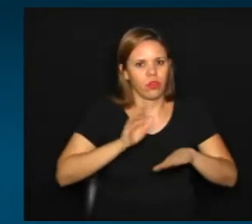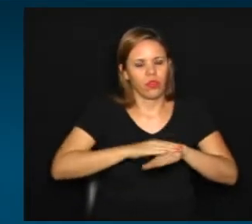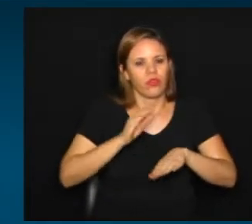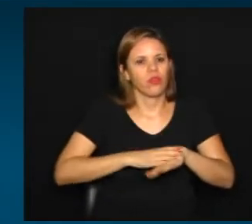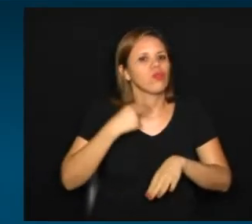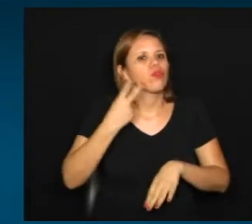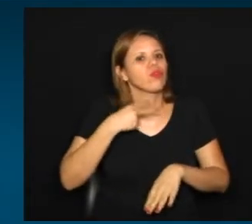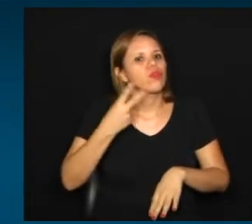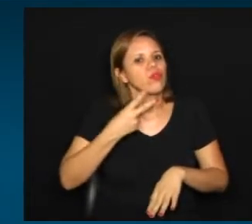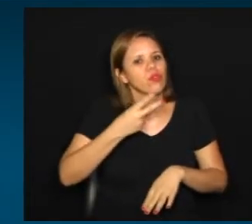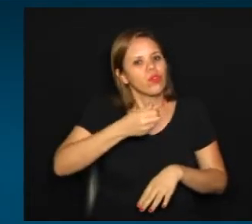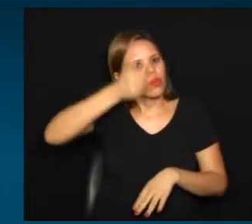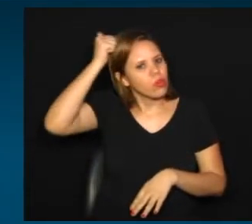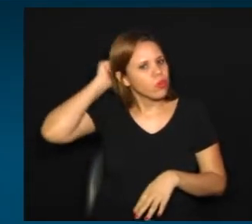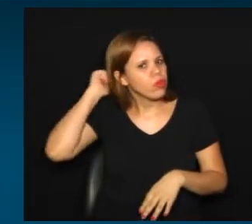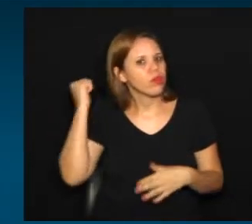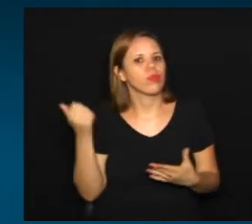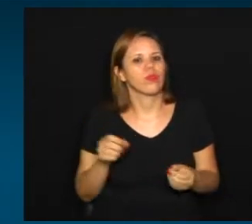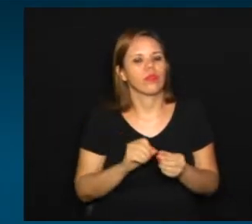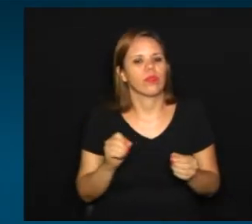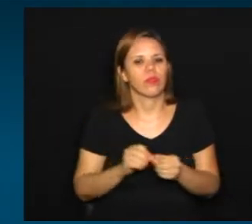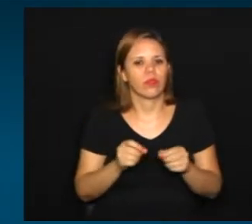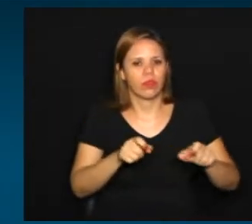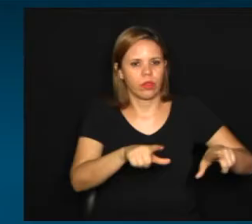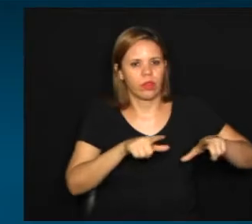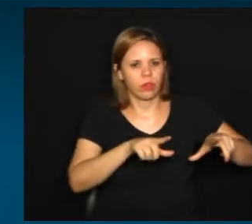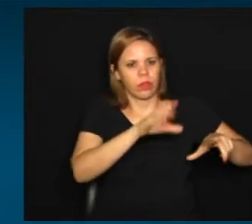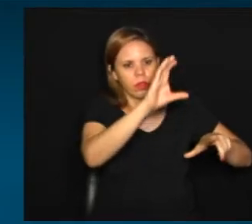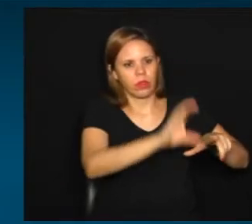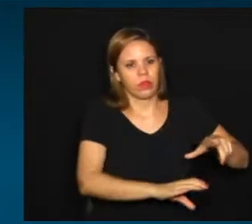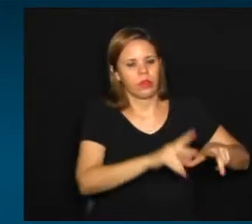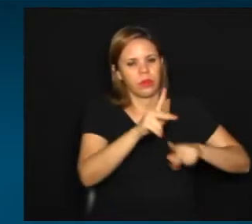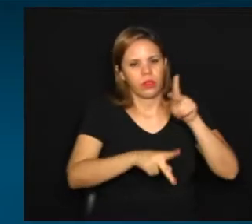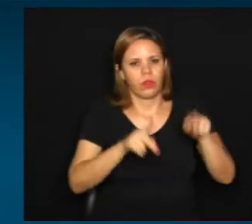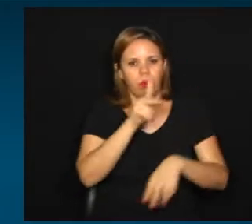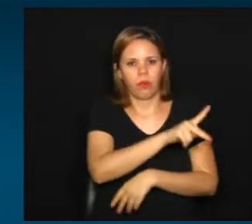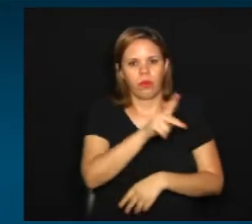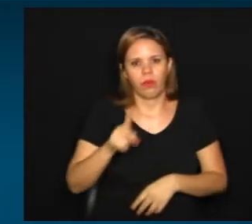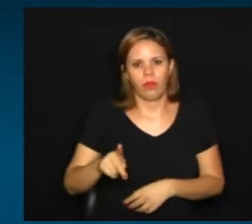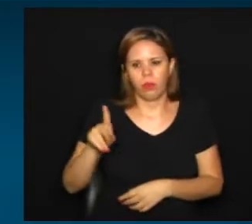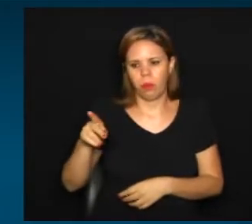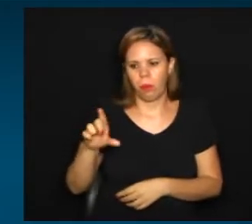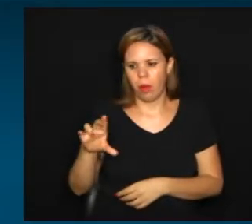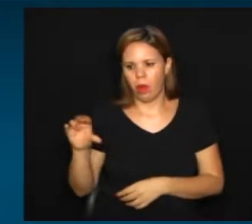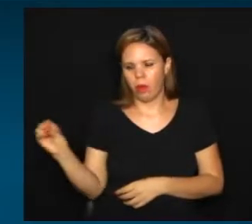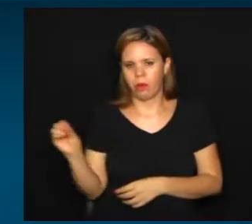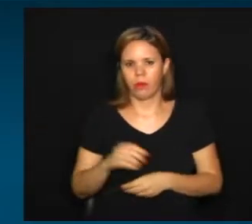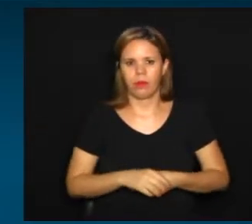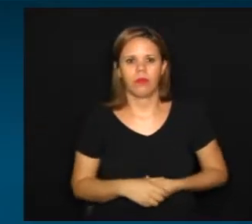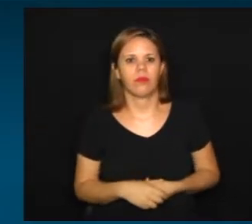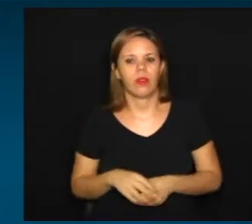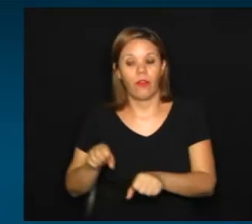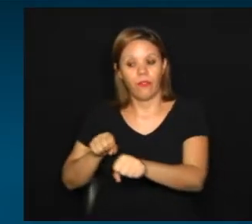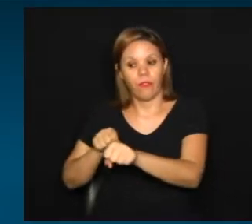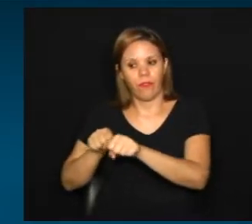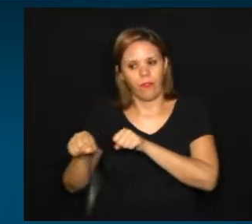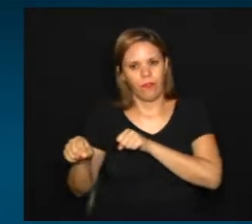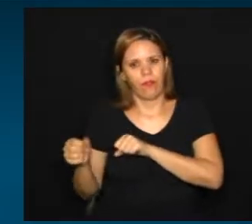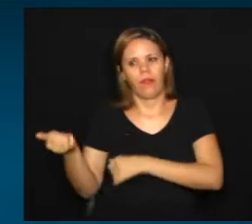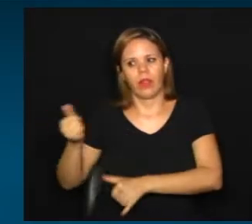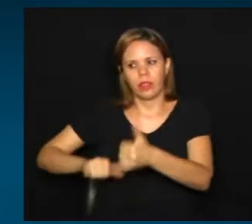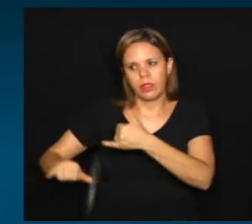vereador Aurélio Cláudio, que concede o título de cidadão campineiro ao professor Paulo Sérgio Bretones. Ele é formado em Química